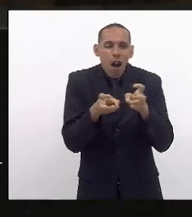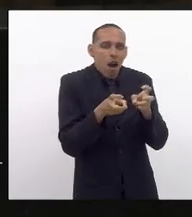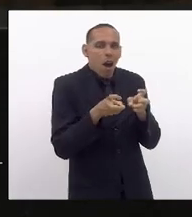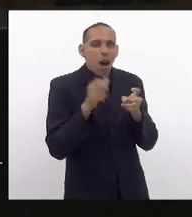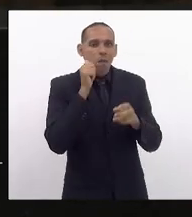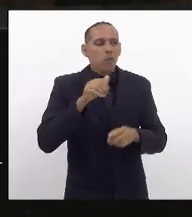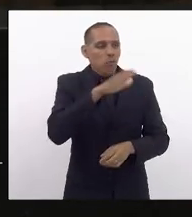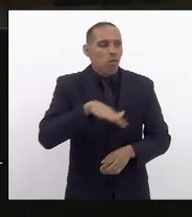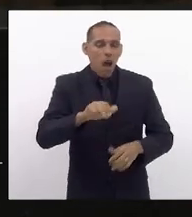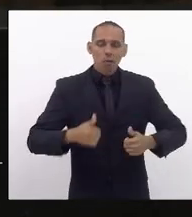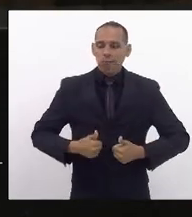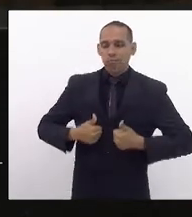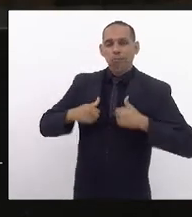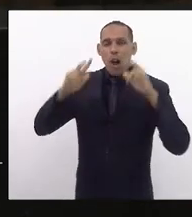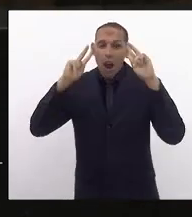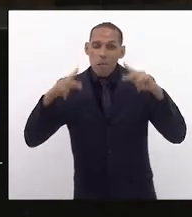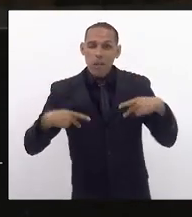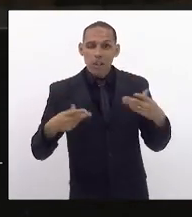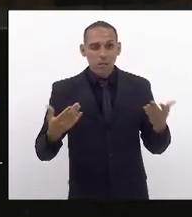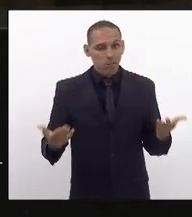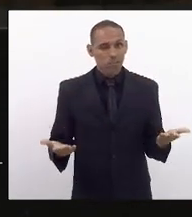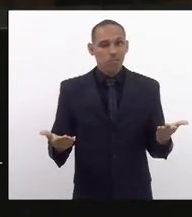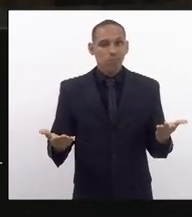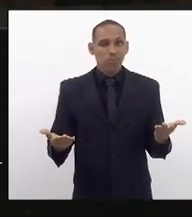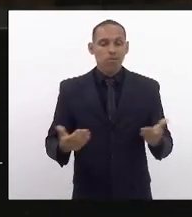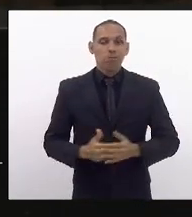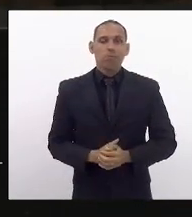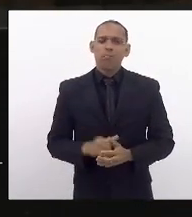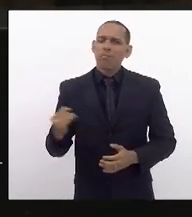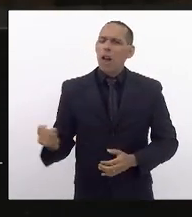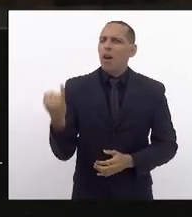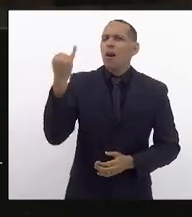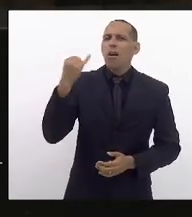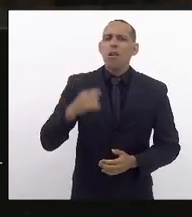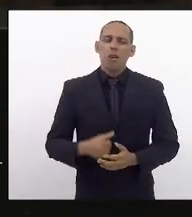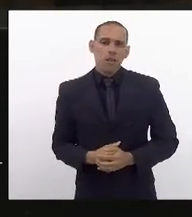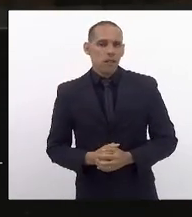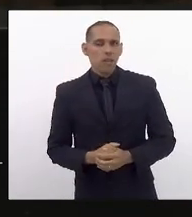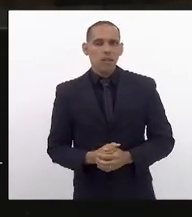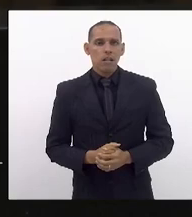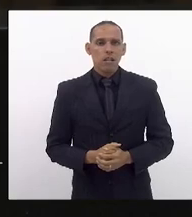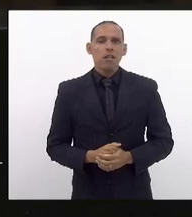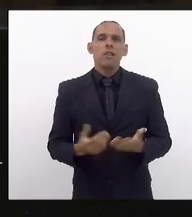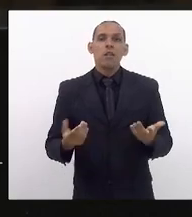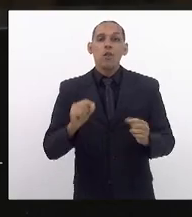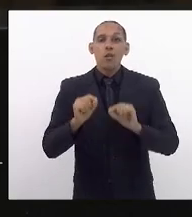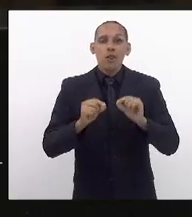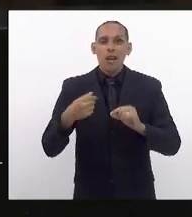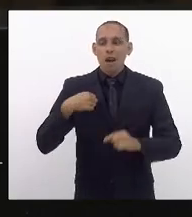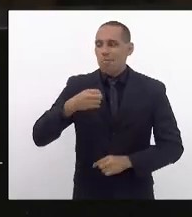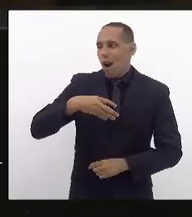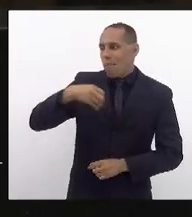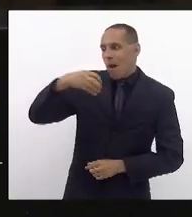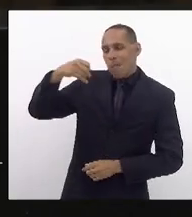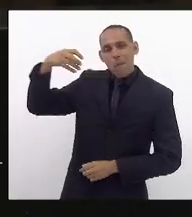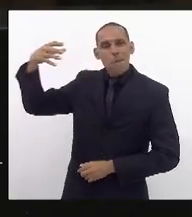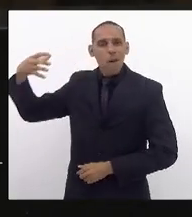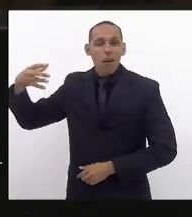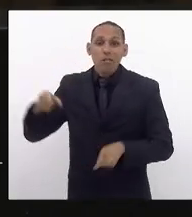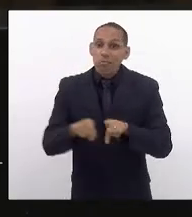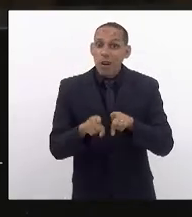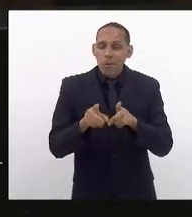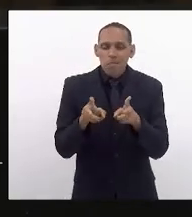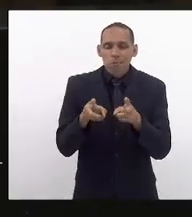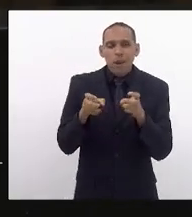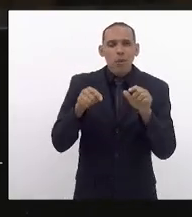sua dignidade humana. Então, nesse sentido, foi importante essa viagem. Também é notado